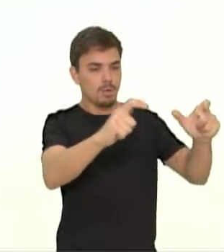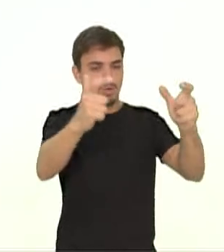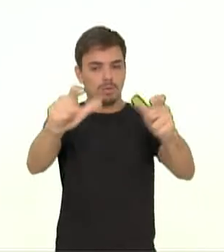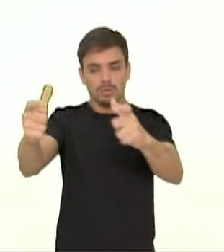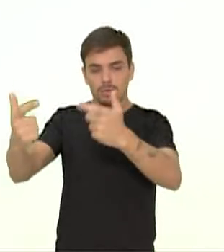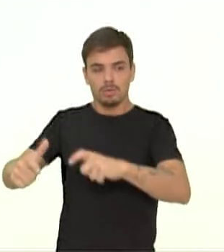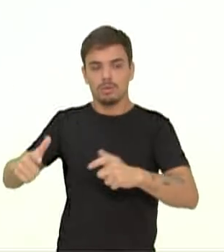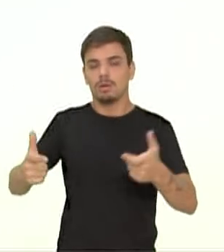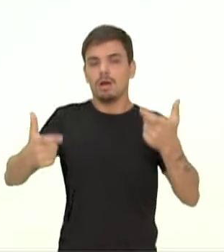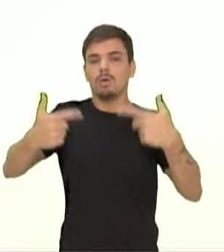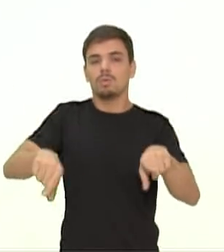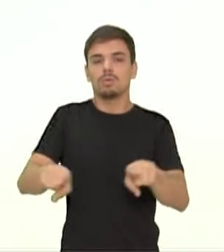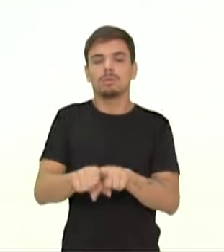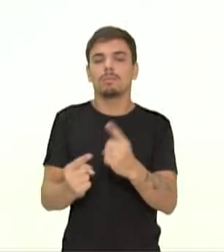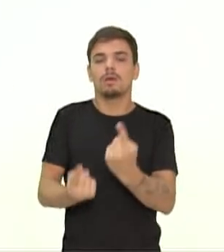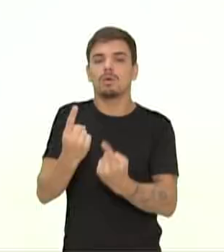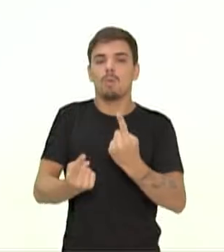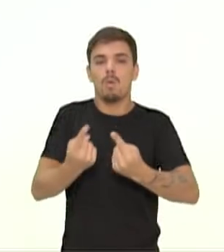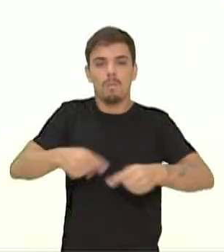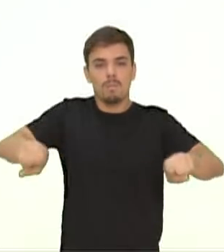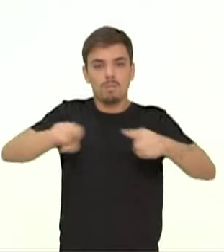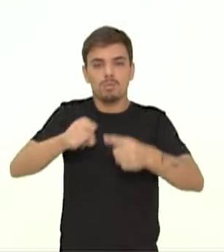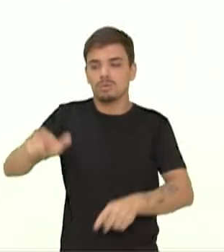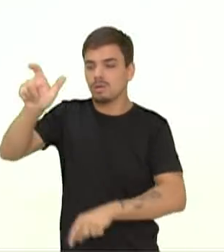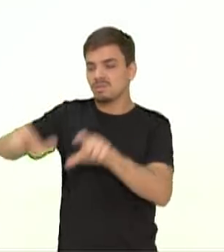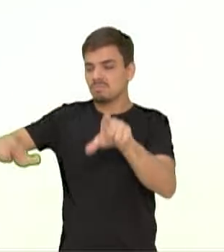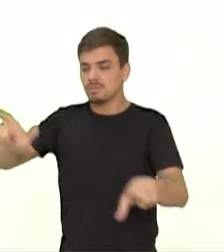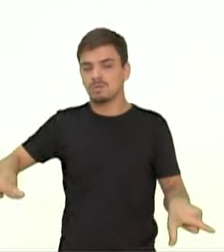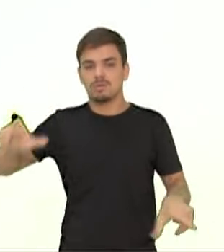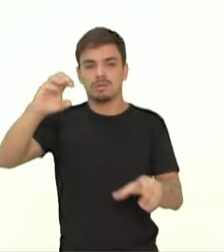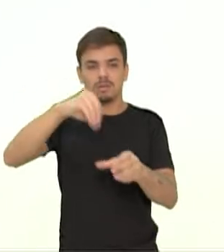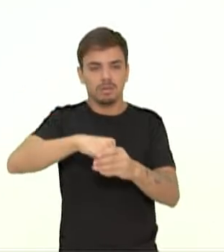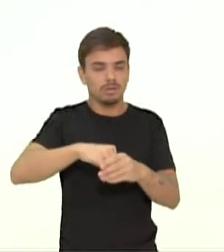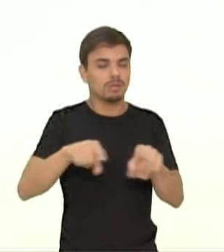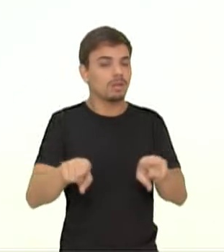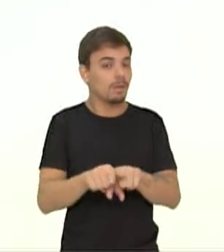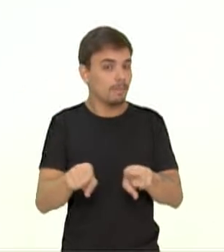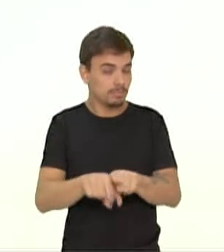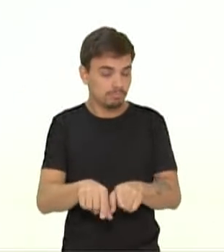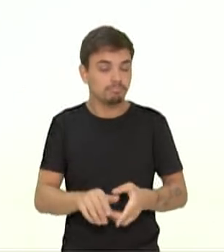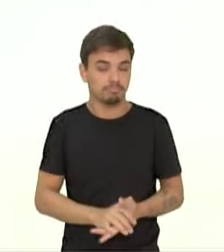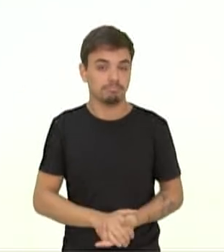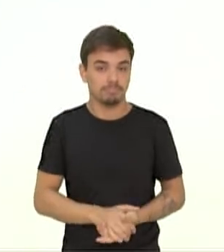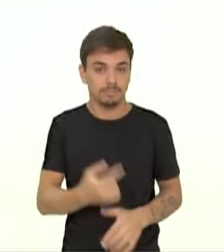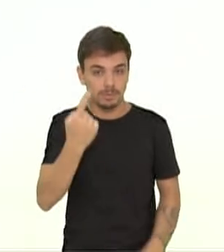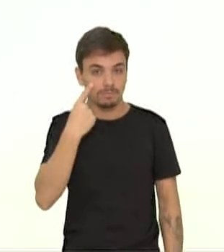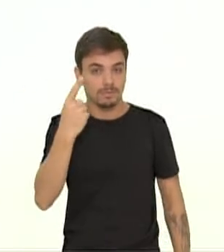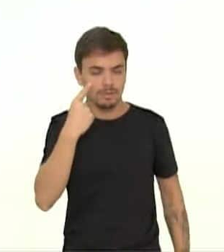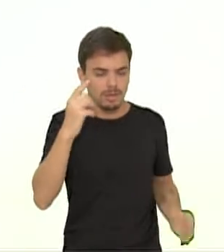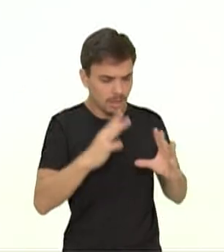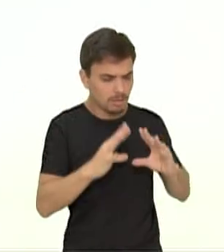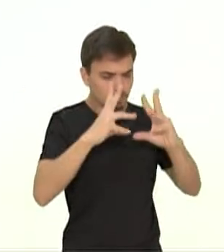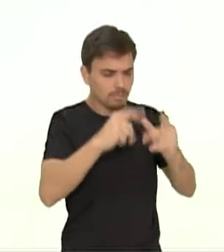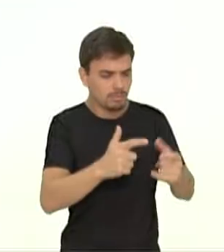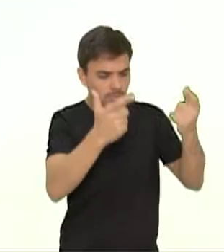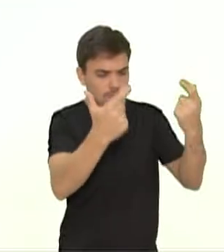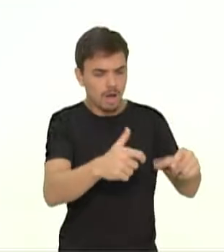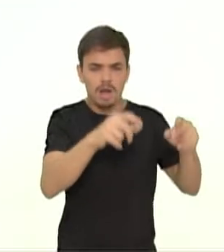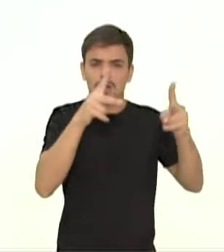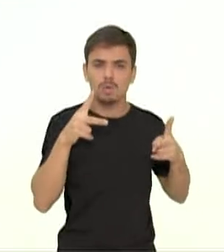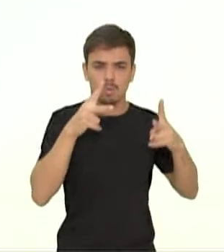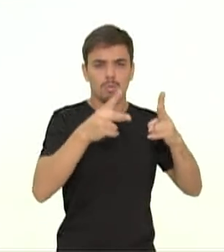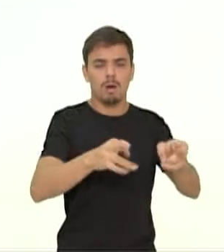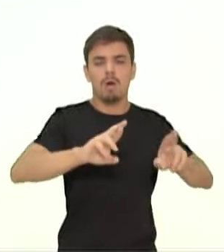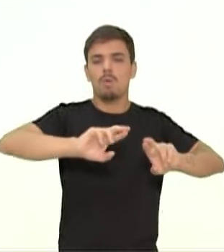quais são as canções, os músicos, autores e intérpretes. Repare lá se eles são todos do mesmo lugar ou se você dá